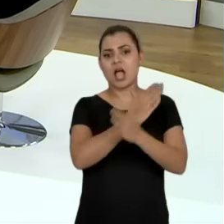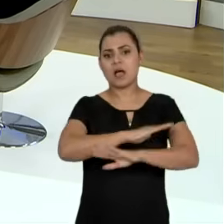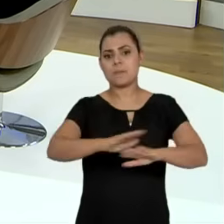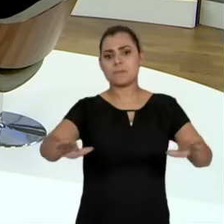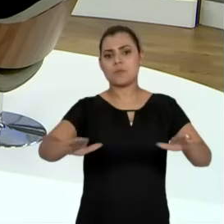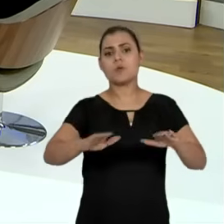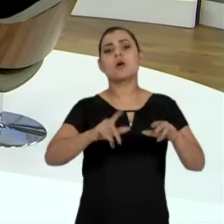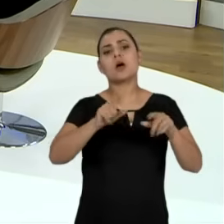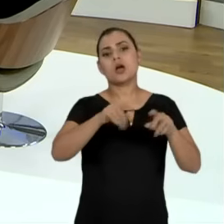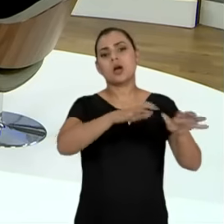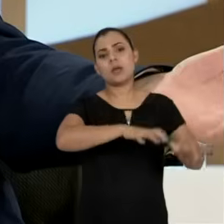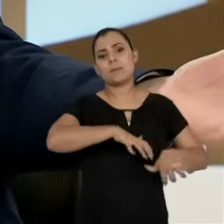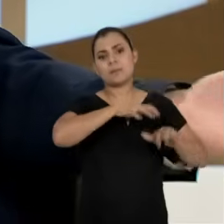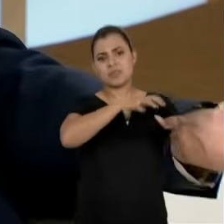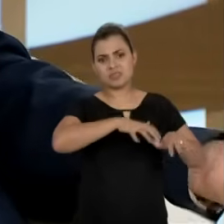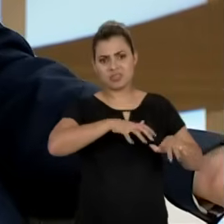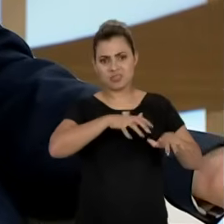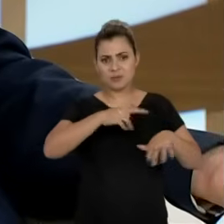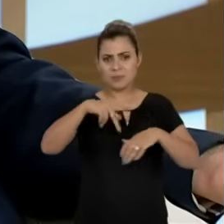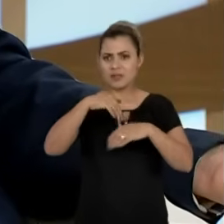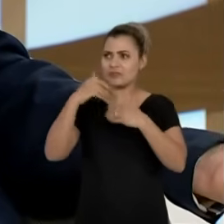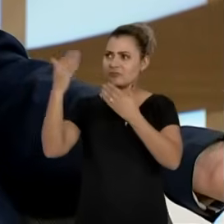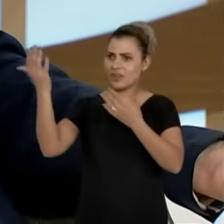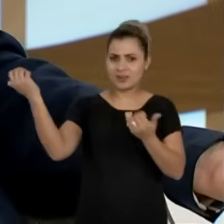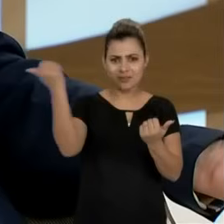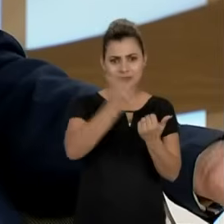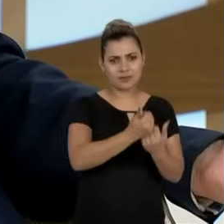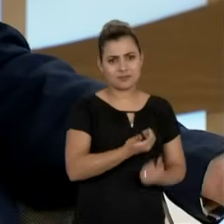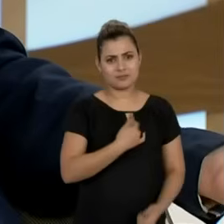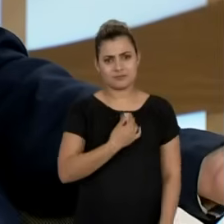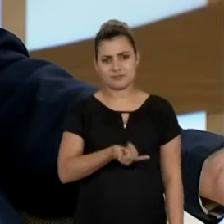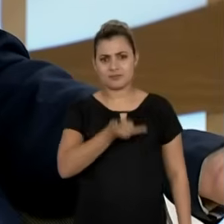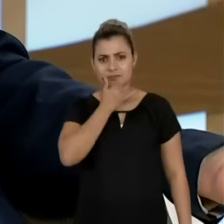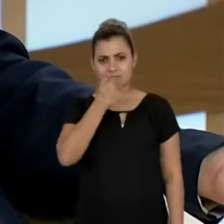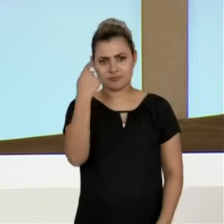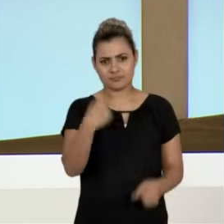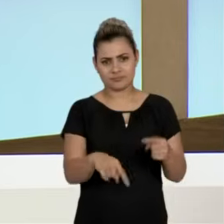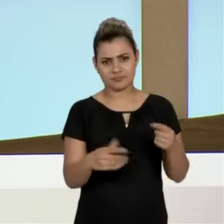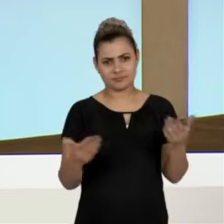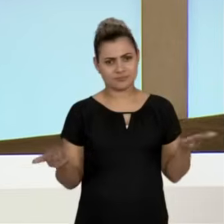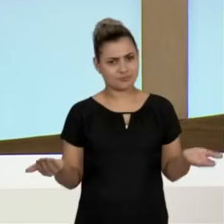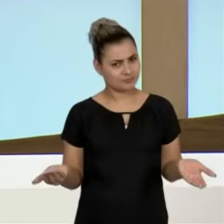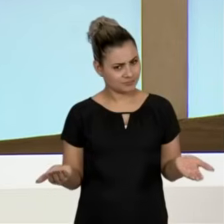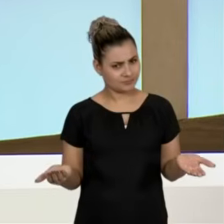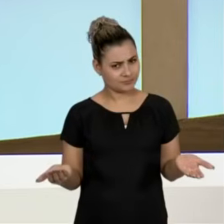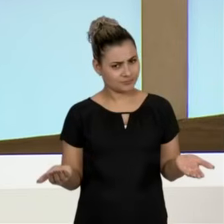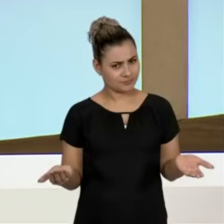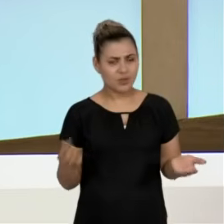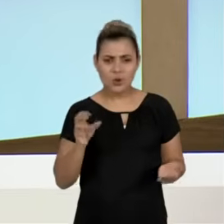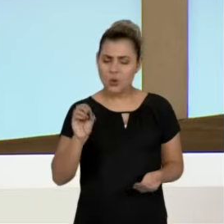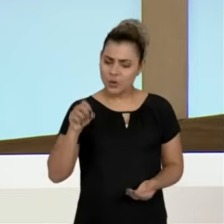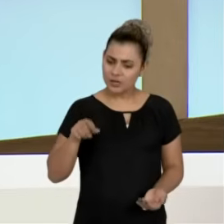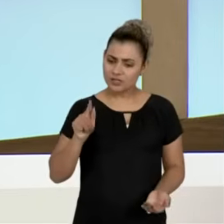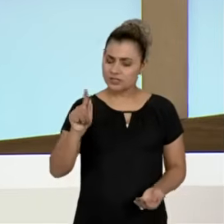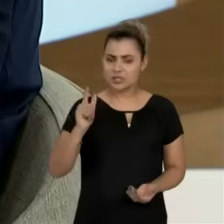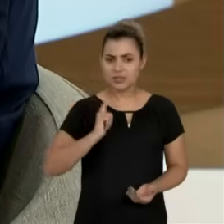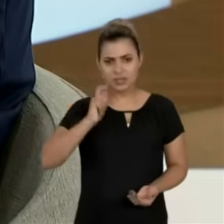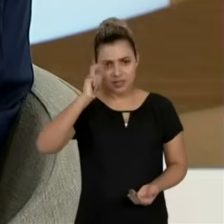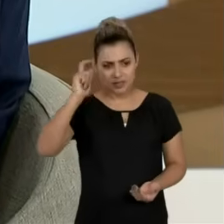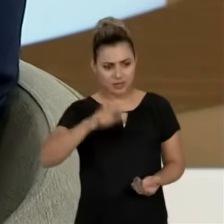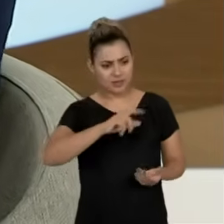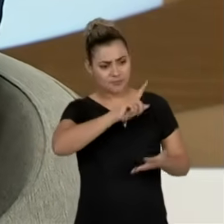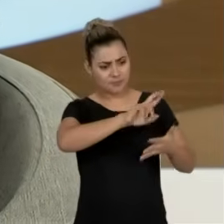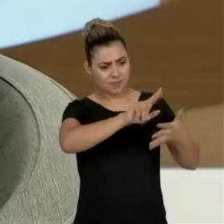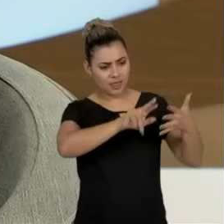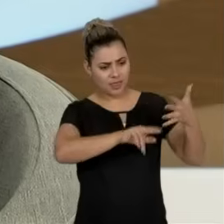entregar para as mineradoras internacionais. Essa frase, para mim, também não faz sentido, né? Então, você vai tirar as ONGs que têm interesse na riqueza